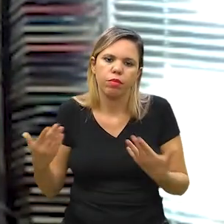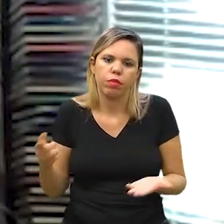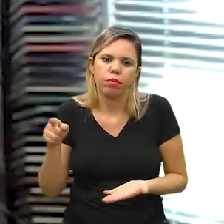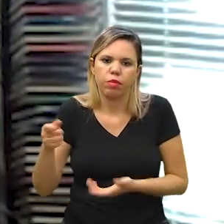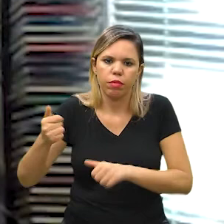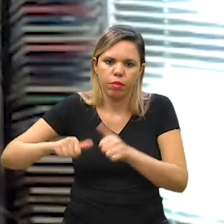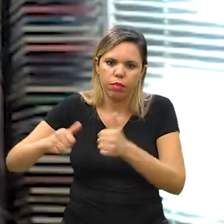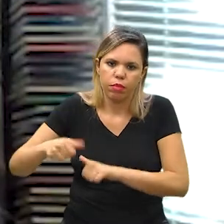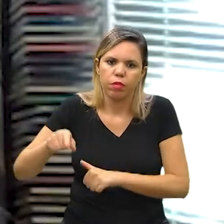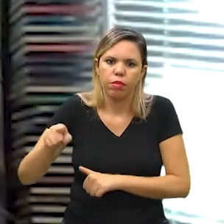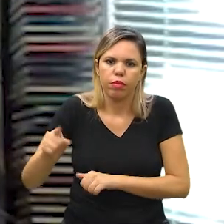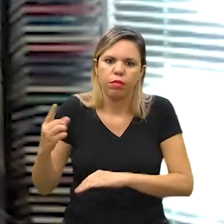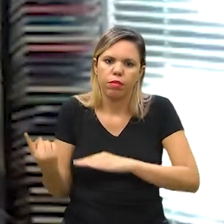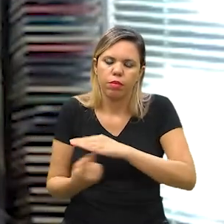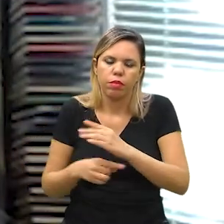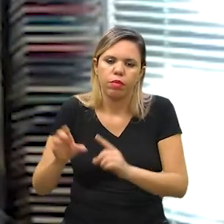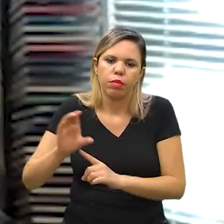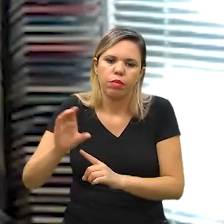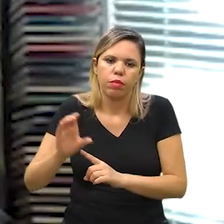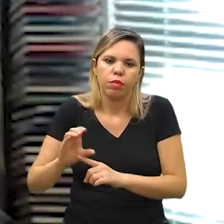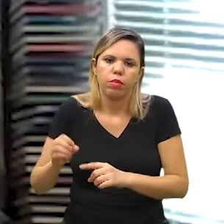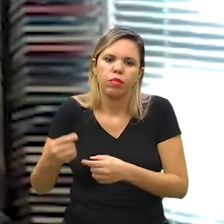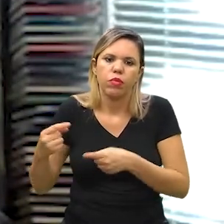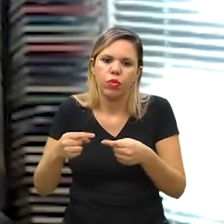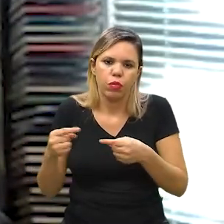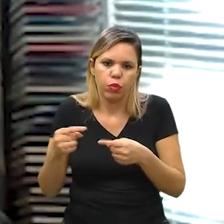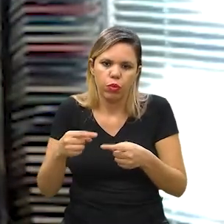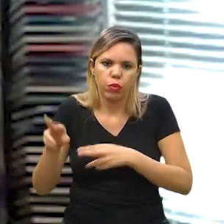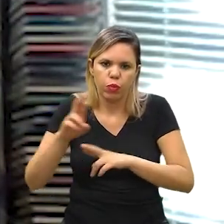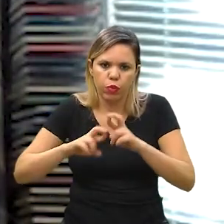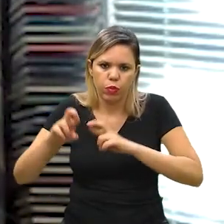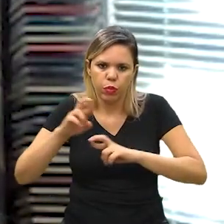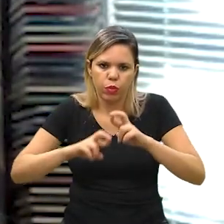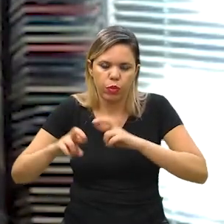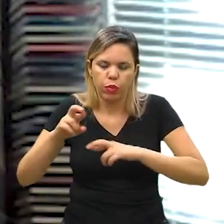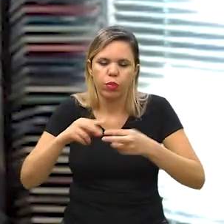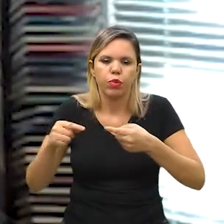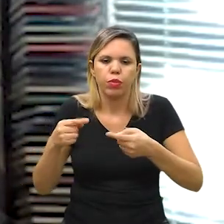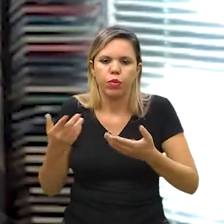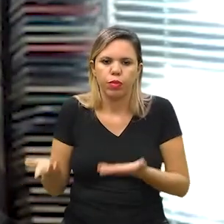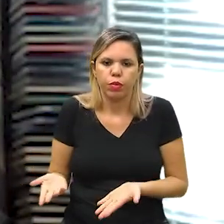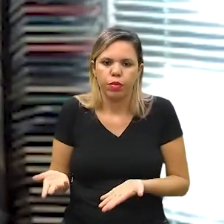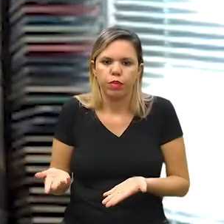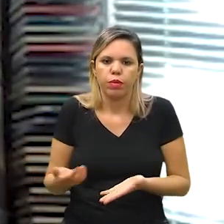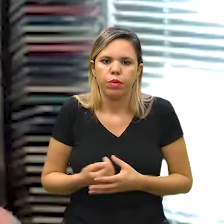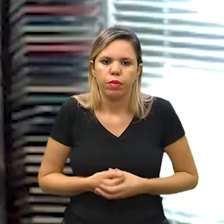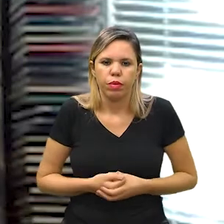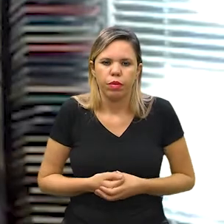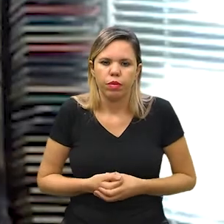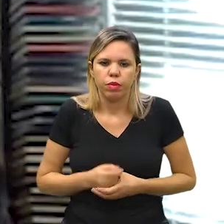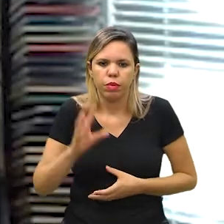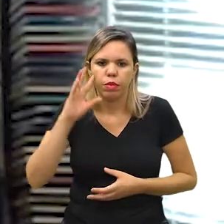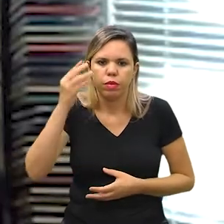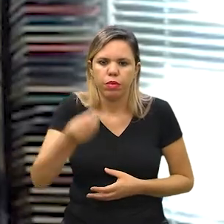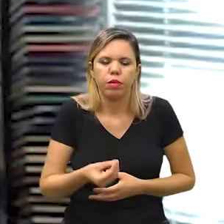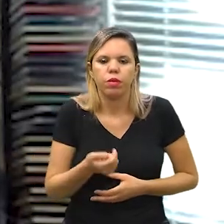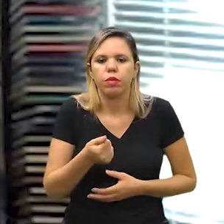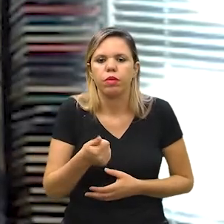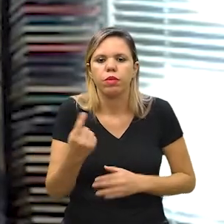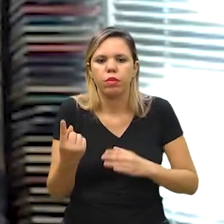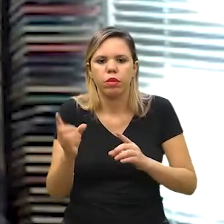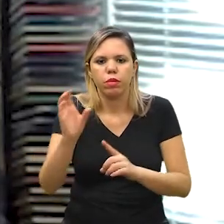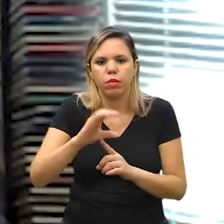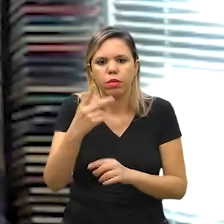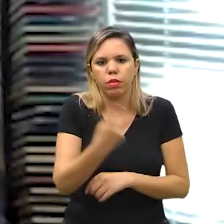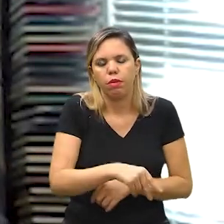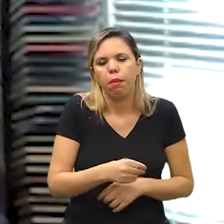é quando ele vai avaliar clientes, fornecedores, concorrentes, fazer uma análise desse mercado, né? Entender um pouco o